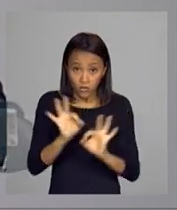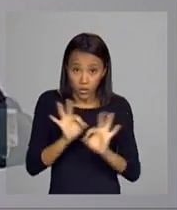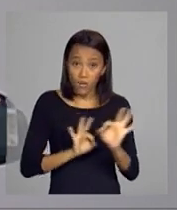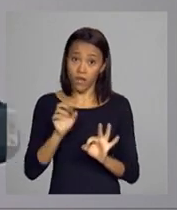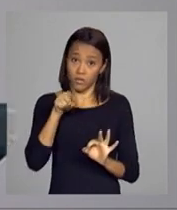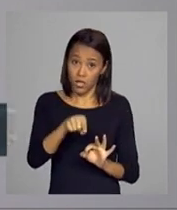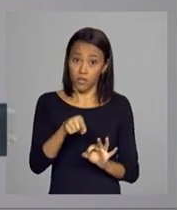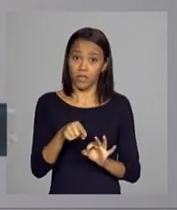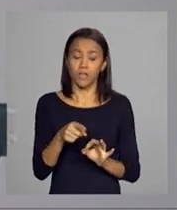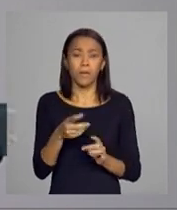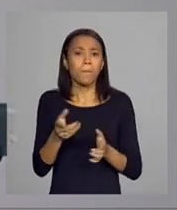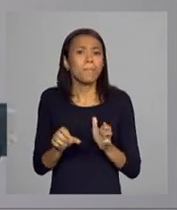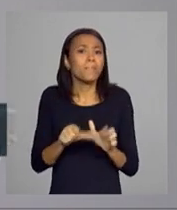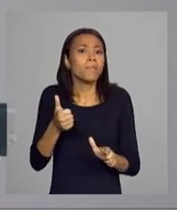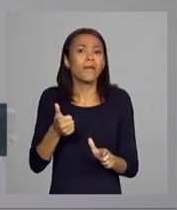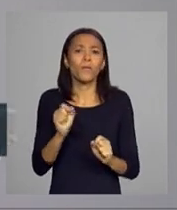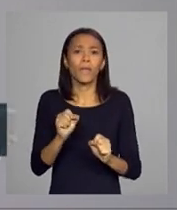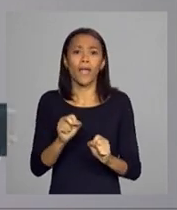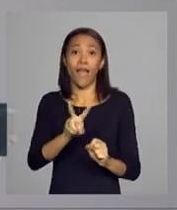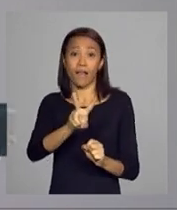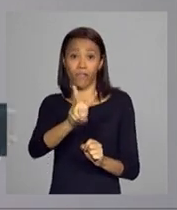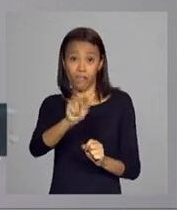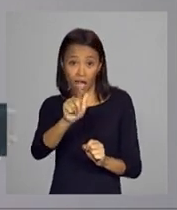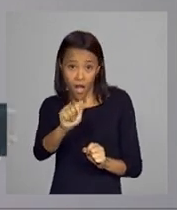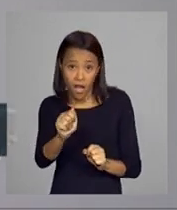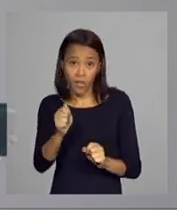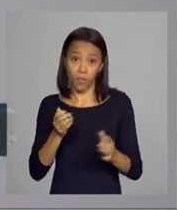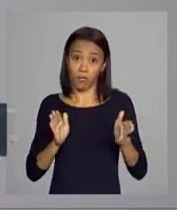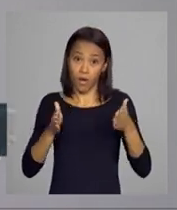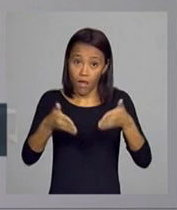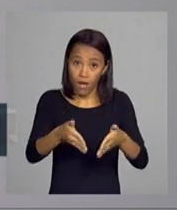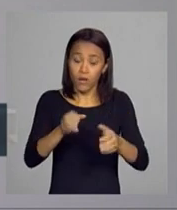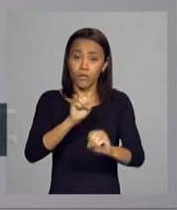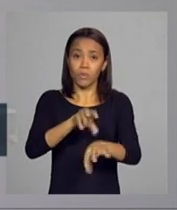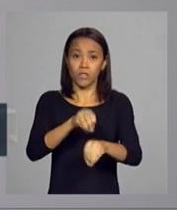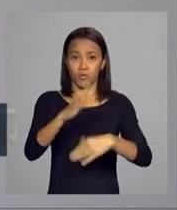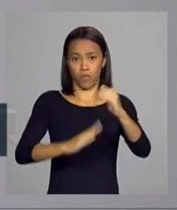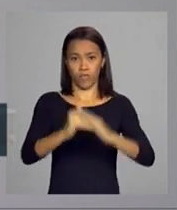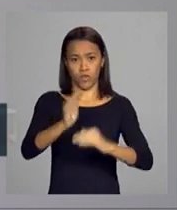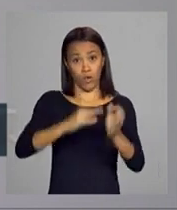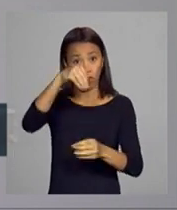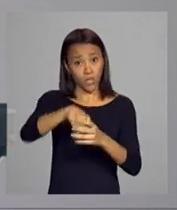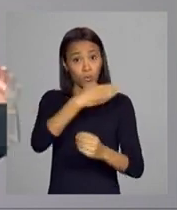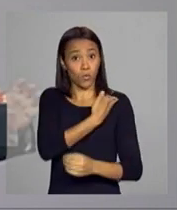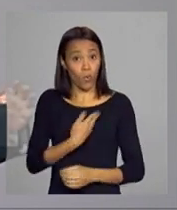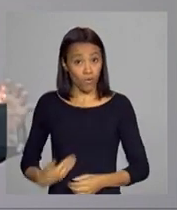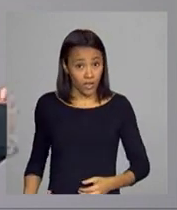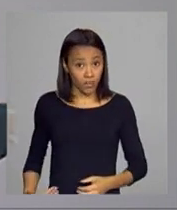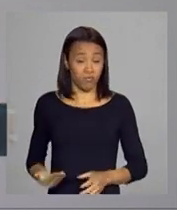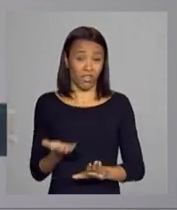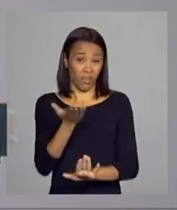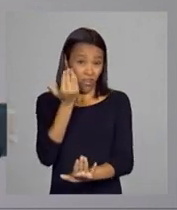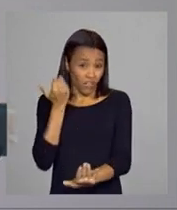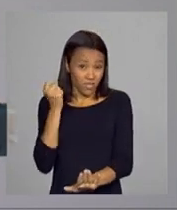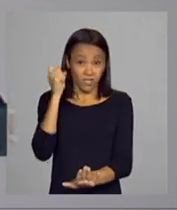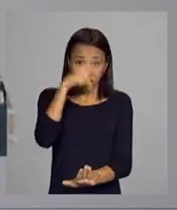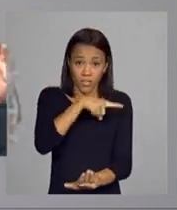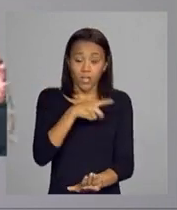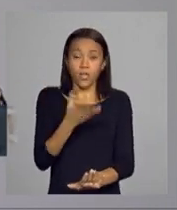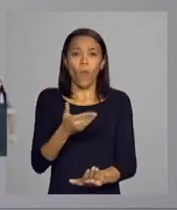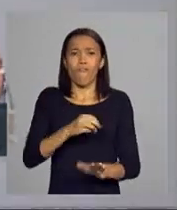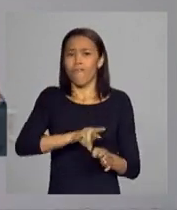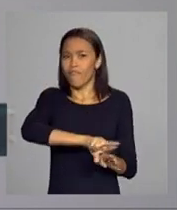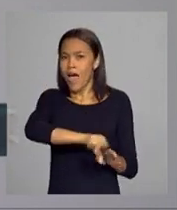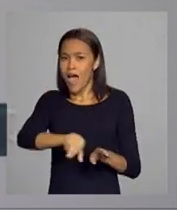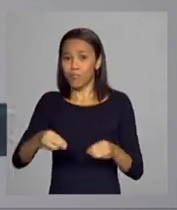exatamente organizar a oferta da educação profissional no governo, porque era uma oferta pulverizada. Então, vários